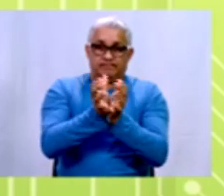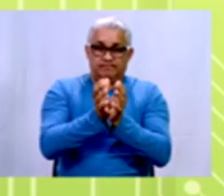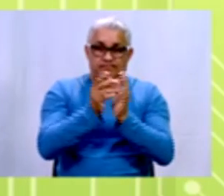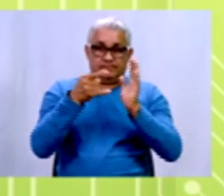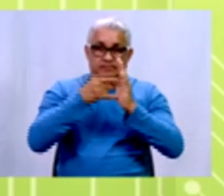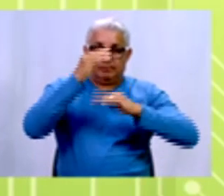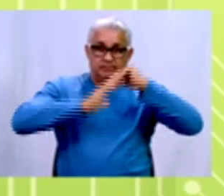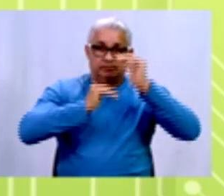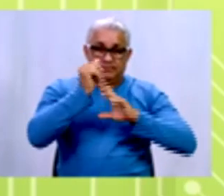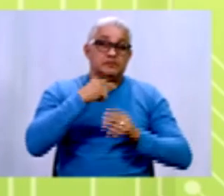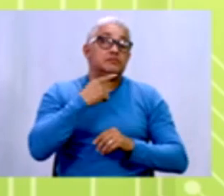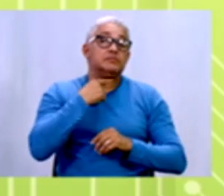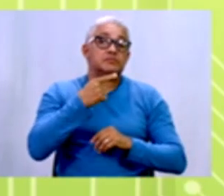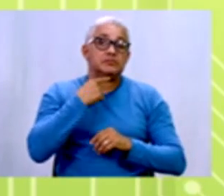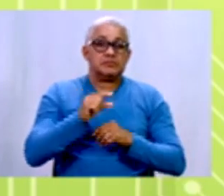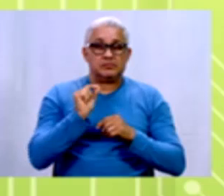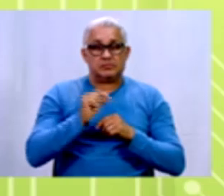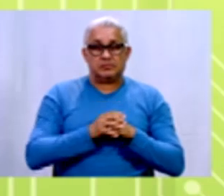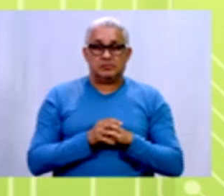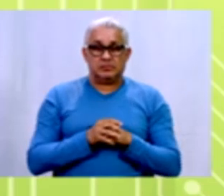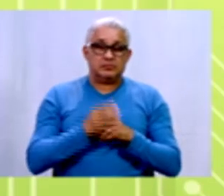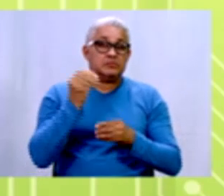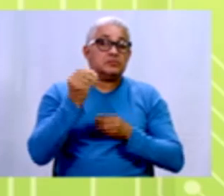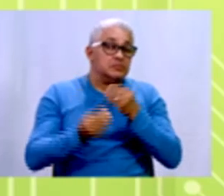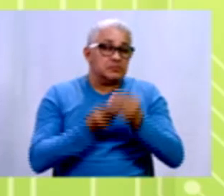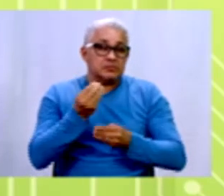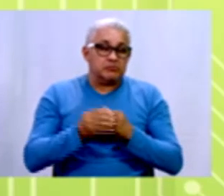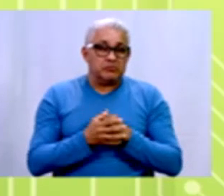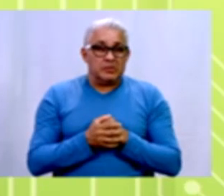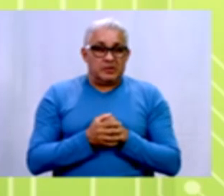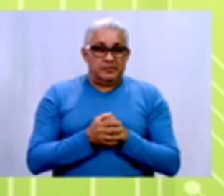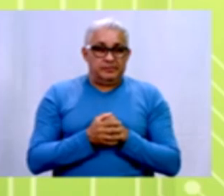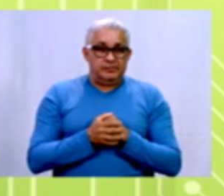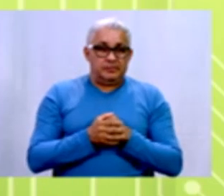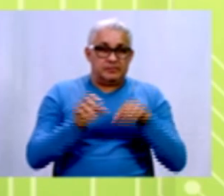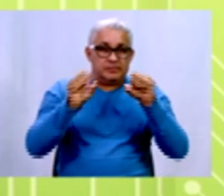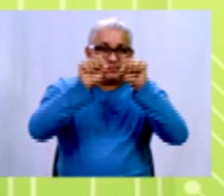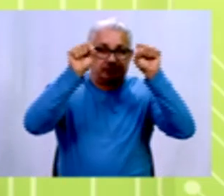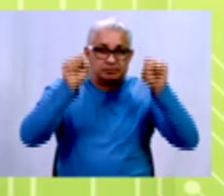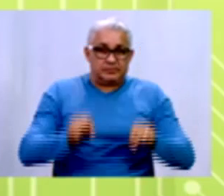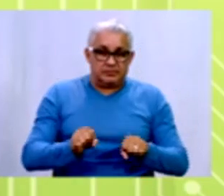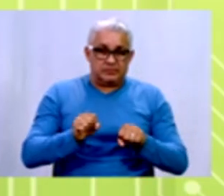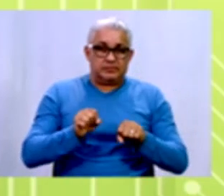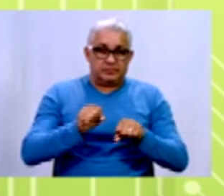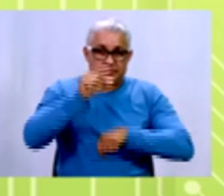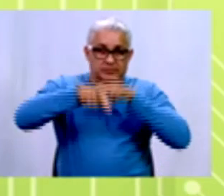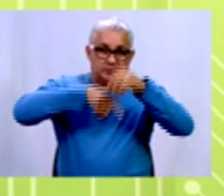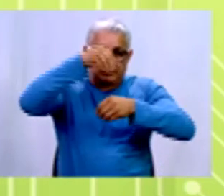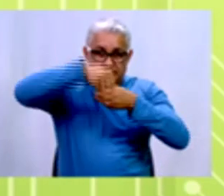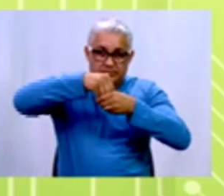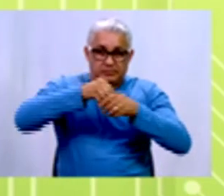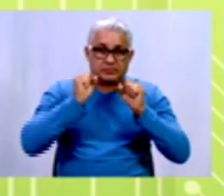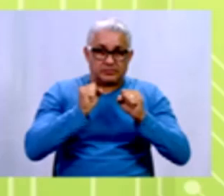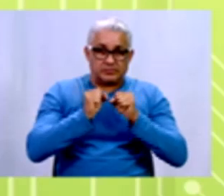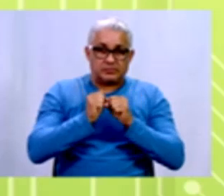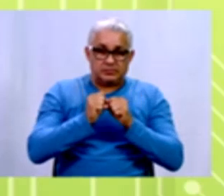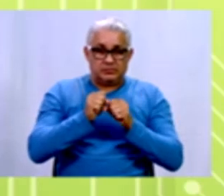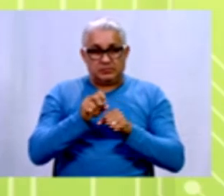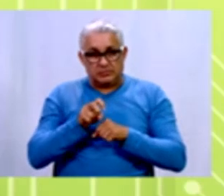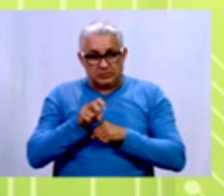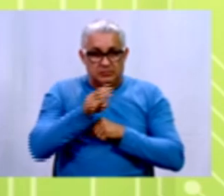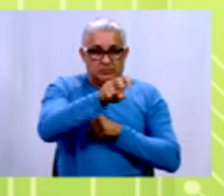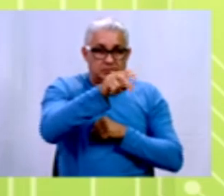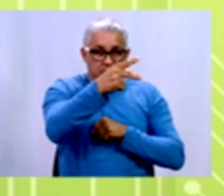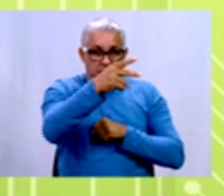desenvolvimento tenha dúvida com relação a como que o sistema irá funcionar, ela possa se dirigir ao PO